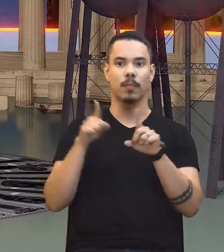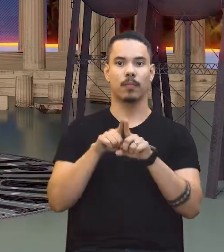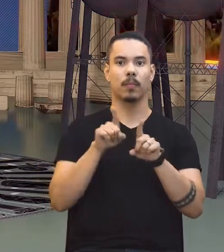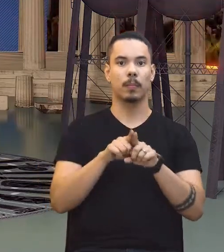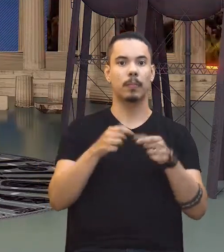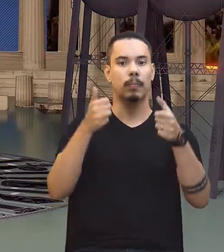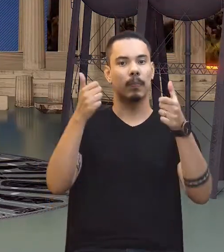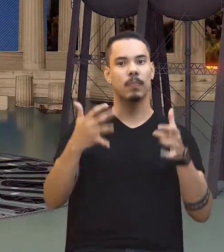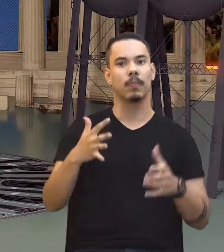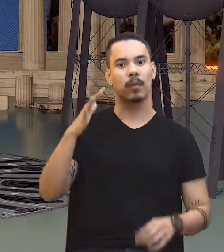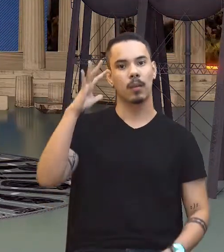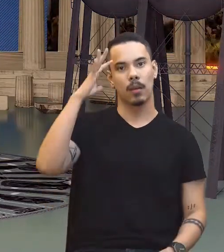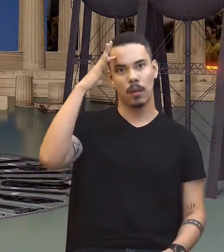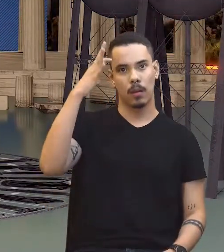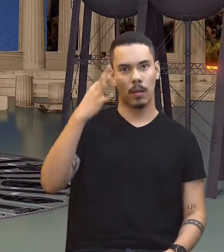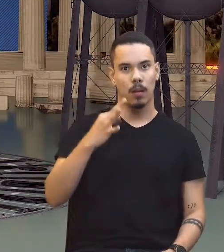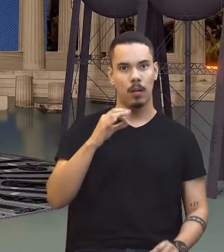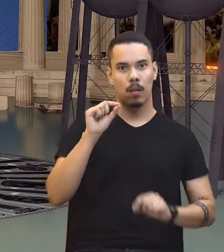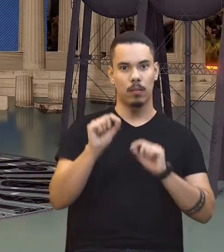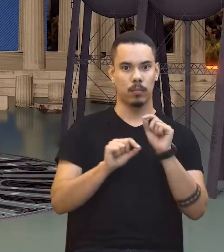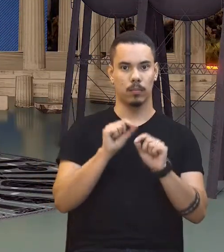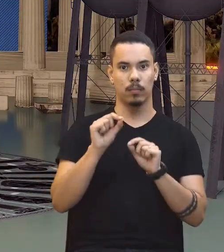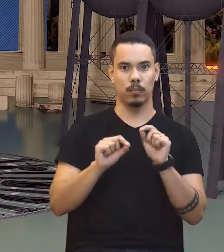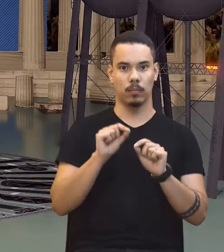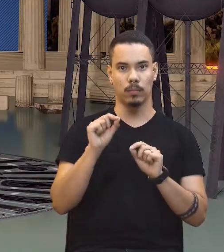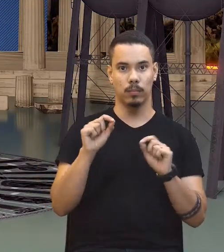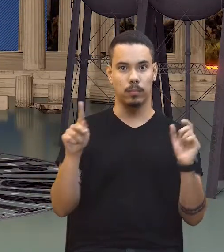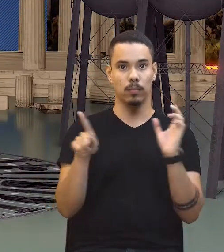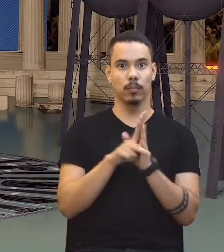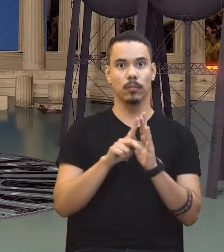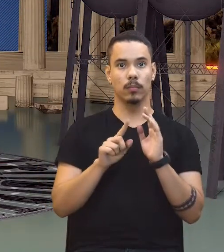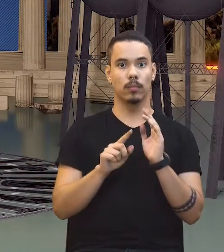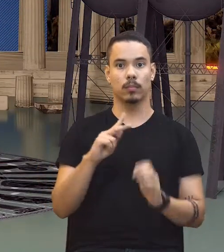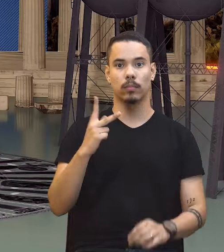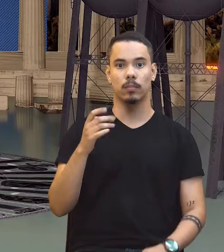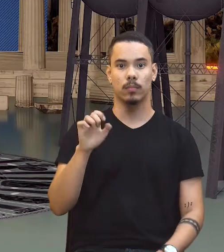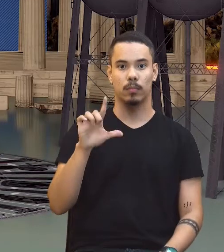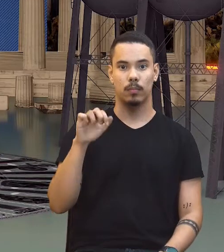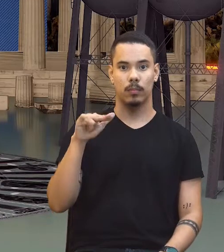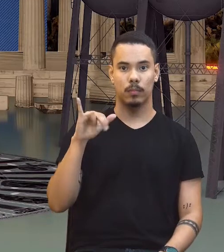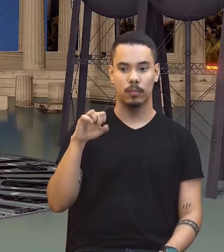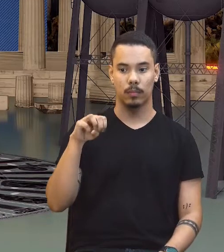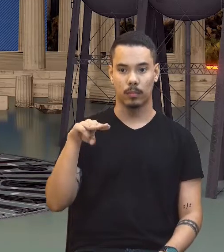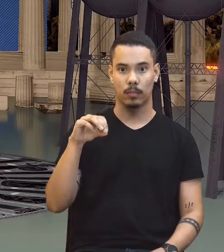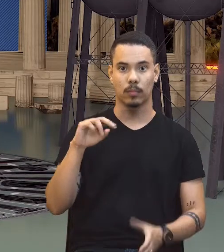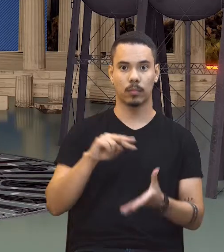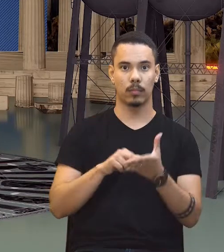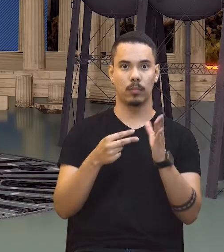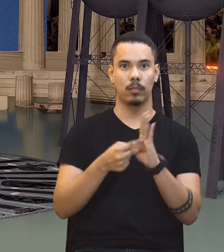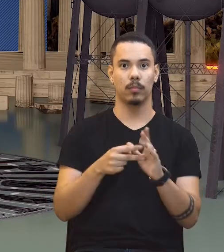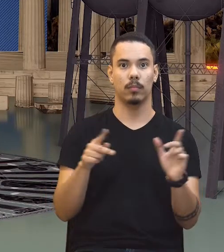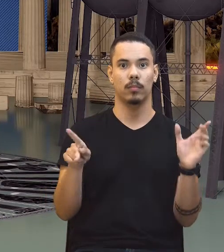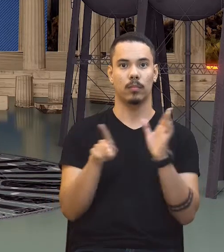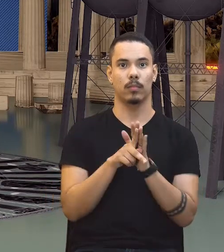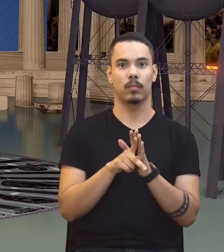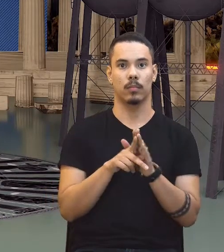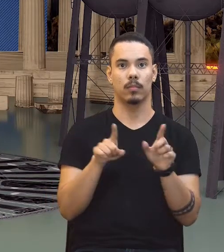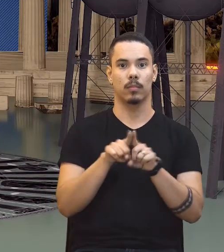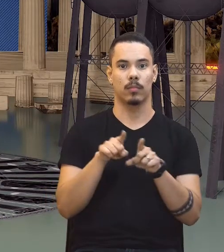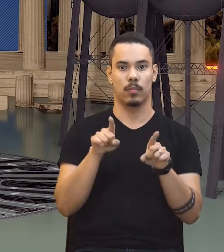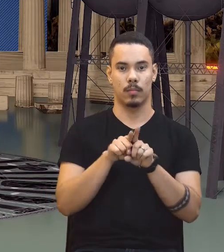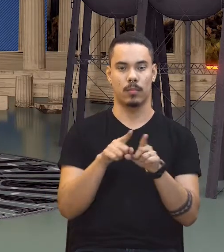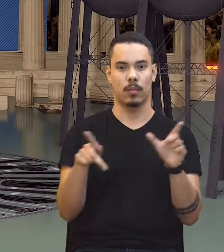pensamento do helenismo. O que foi o helenismo? Então vamos ver a filosofia helenística e